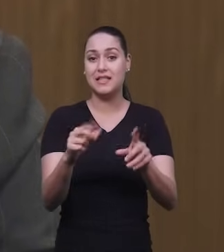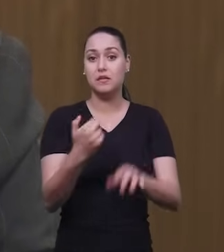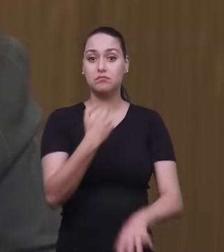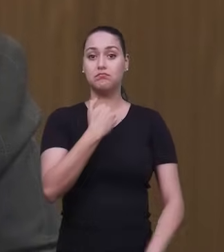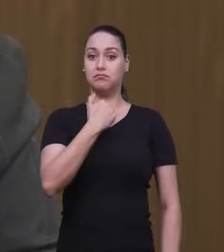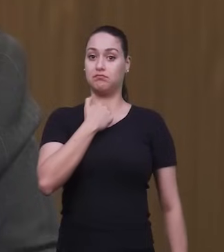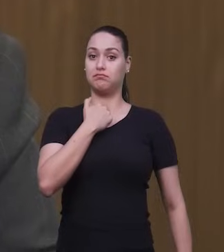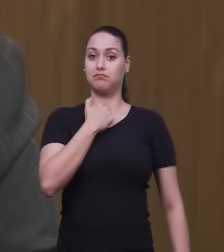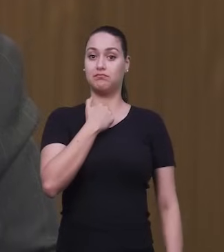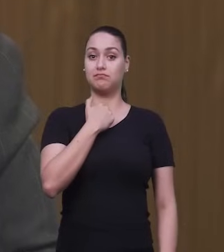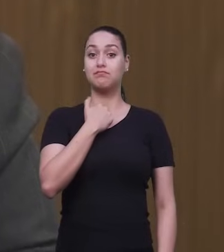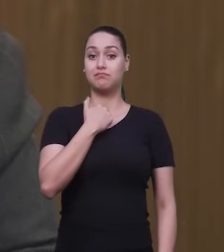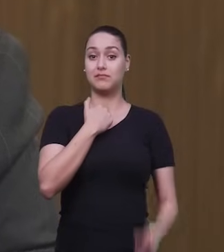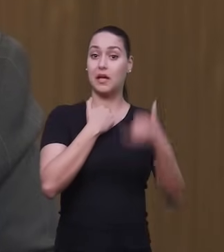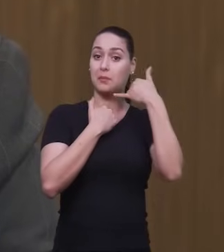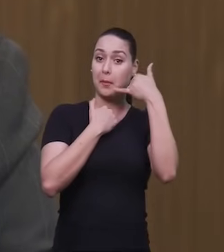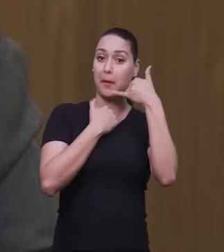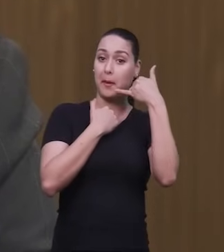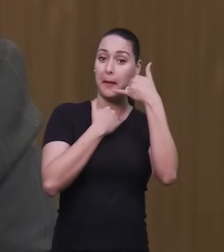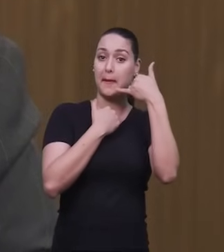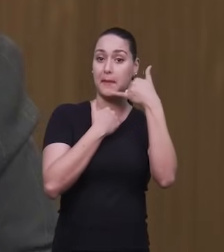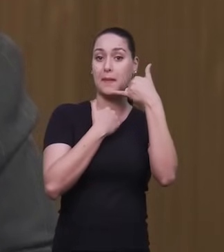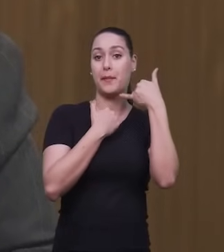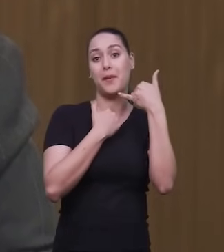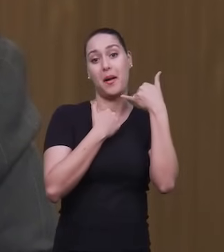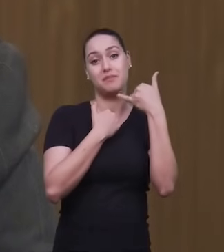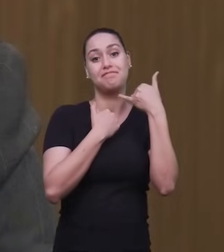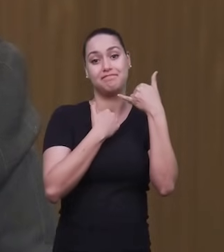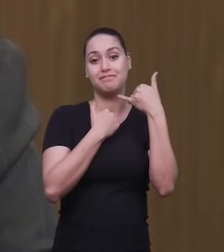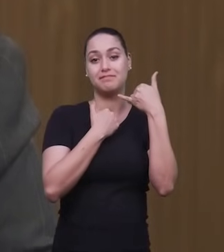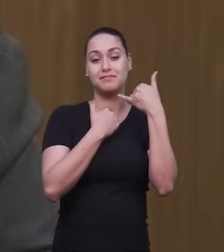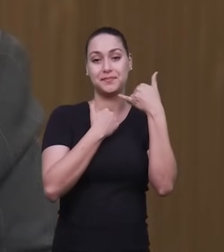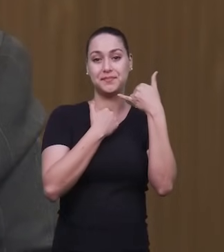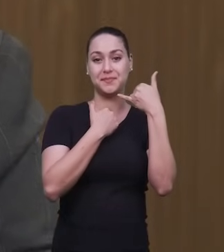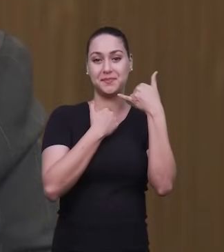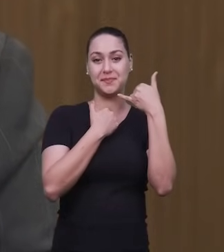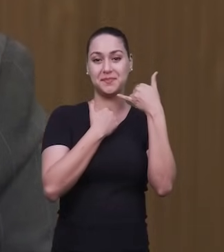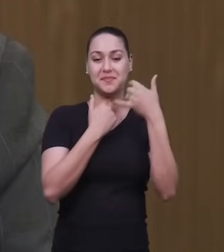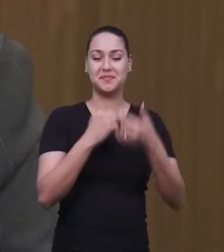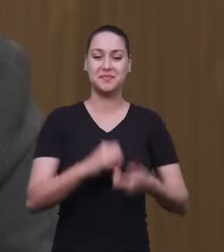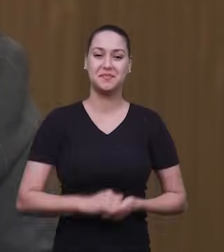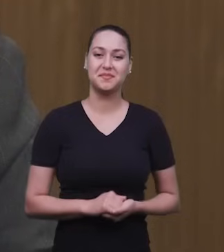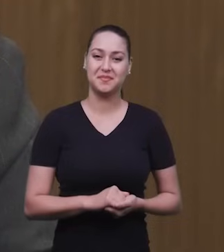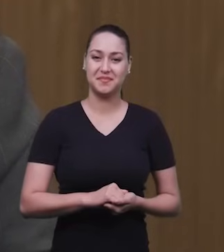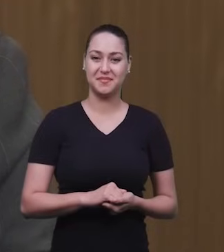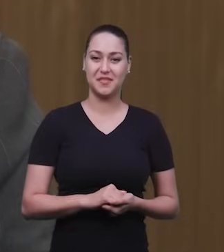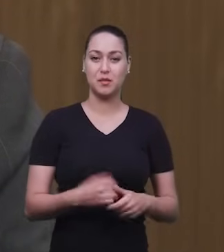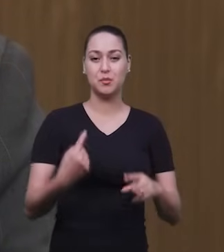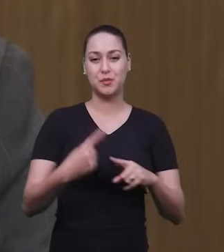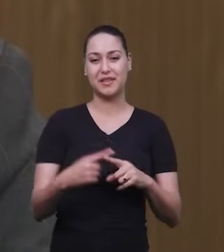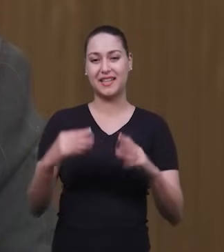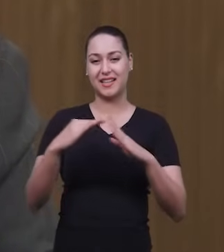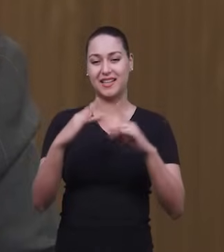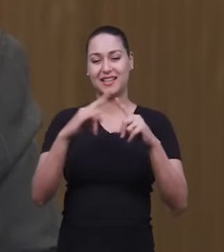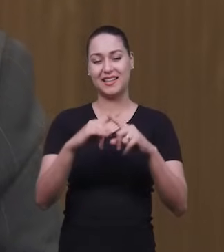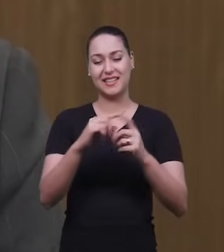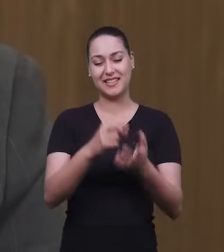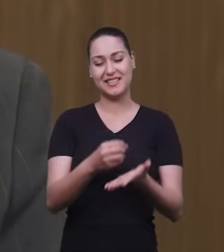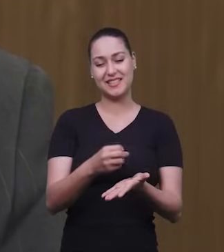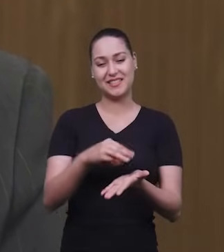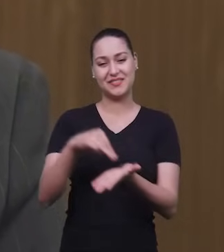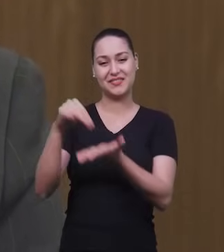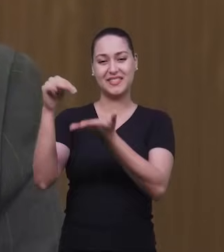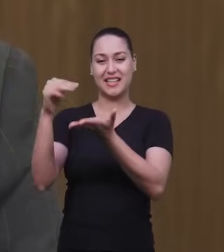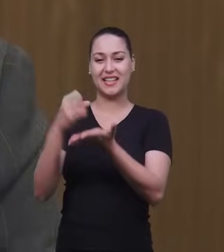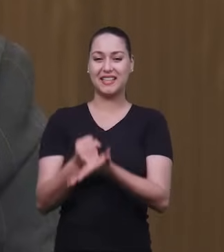crescimento, pastor, muito grande. As pessoas elas têm procurado, têm encontrado esta ajuda, essa disponibilidade que a igreja está ofertando, e